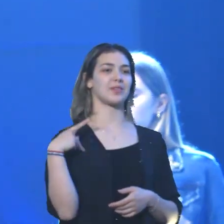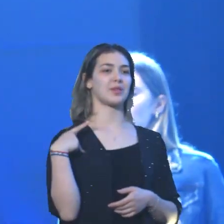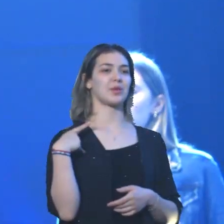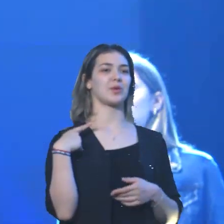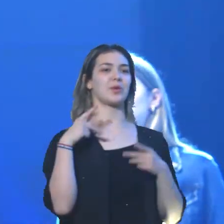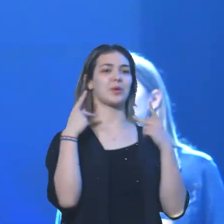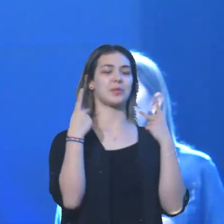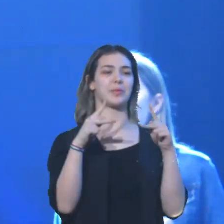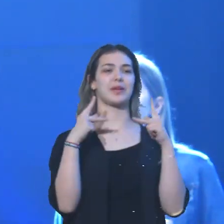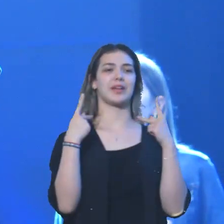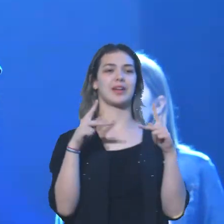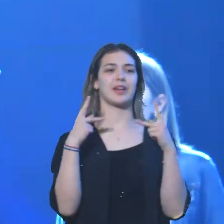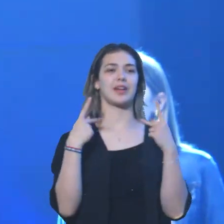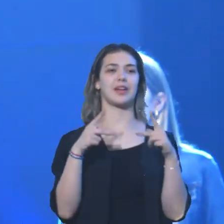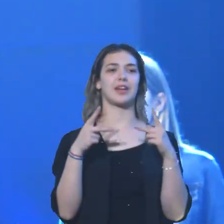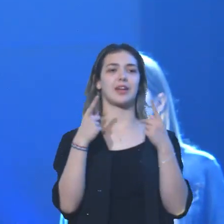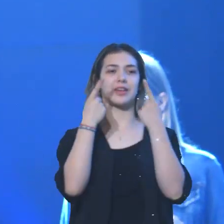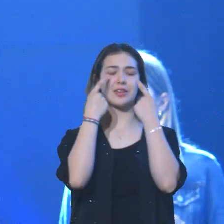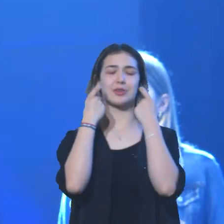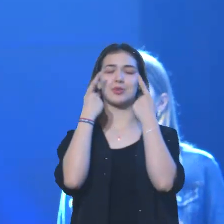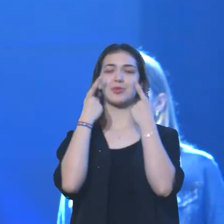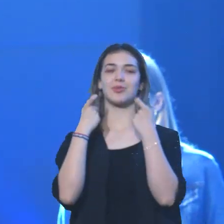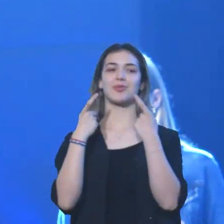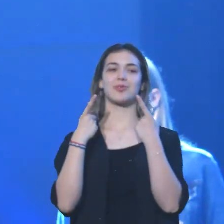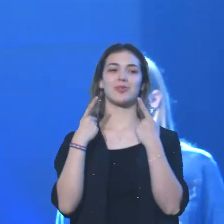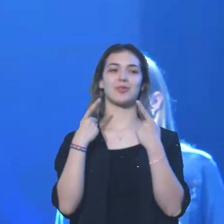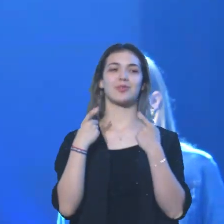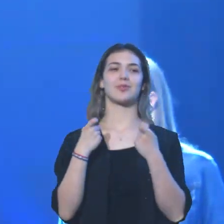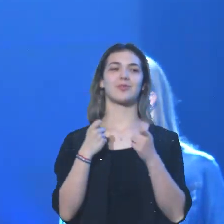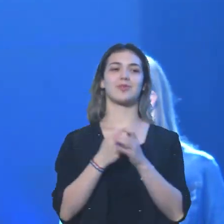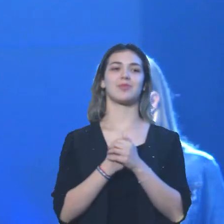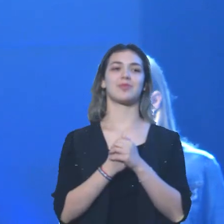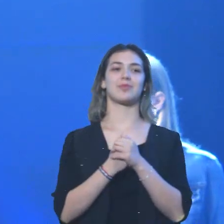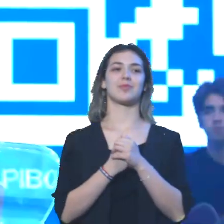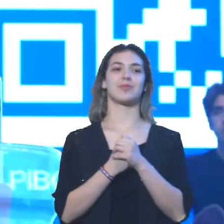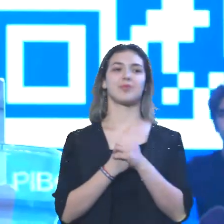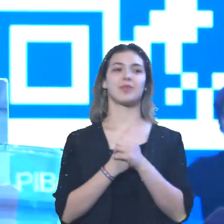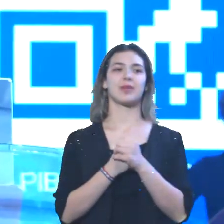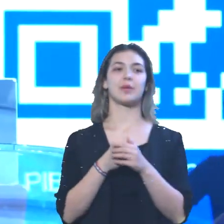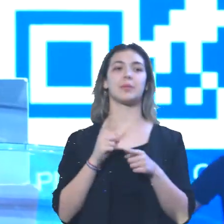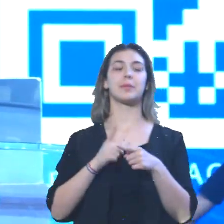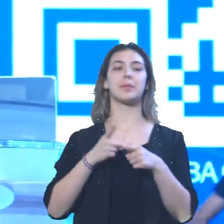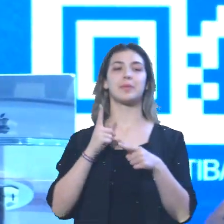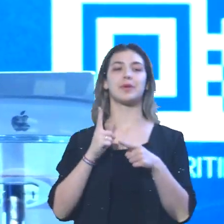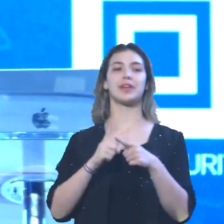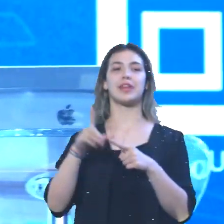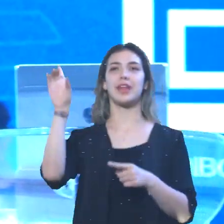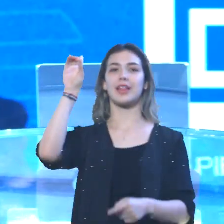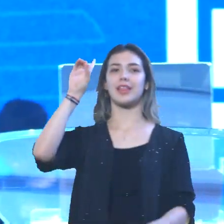começo ao fim daquela mensagem, porque eu fui confrontado pelo Senhor.